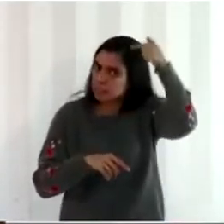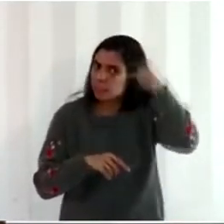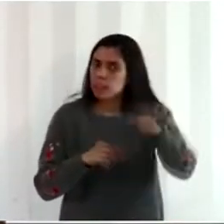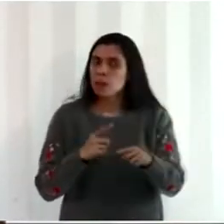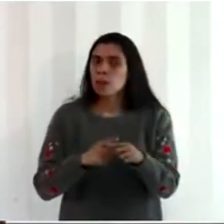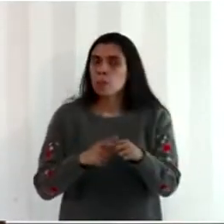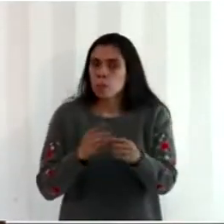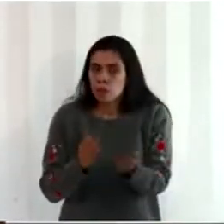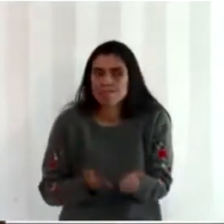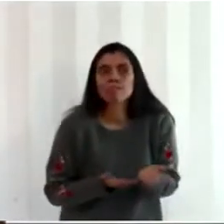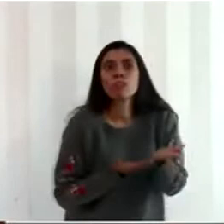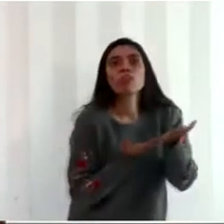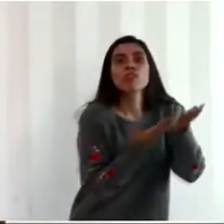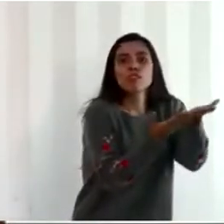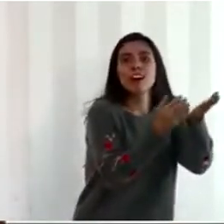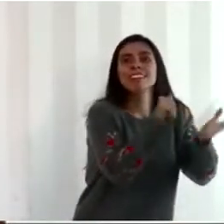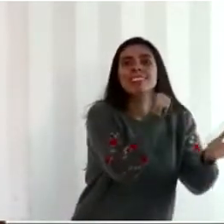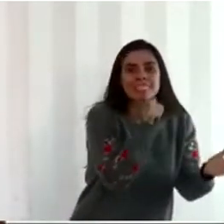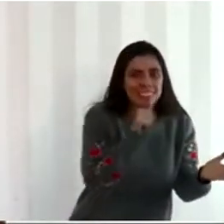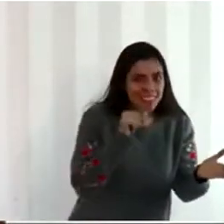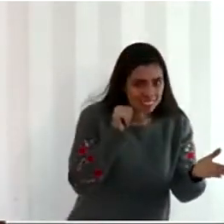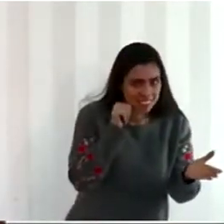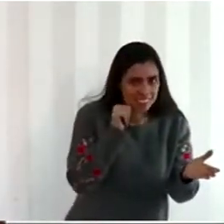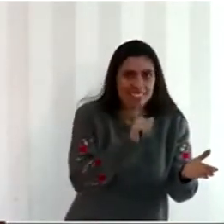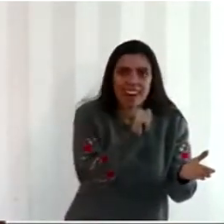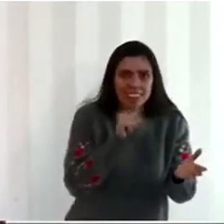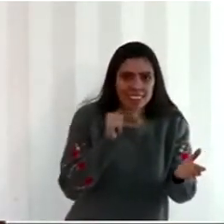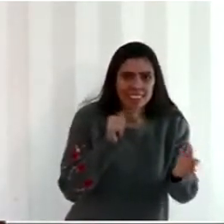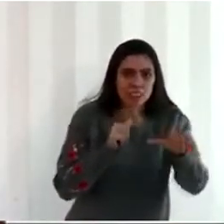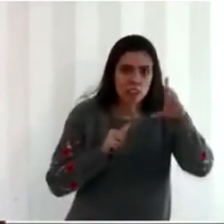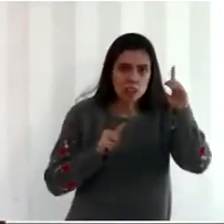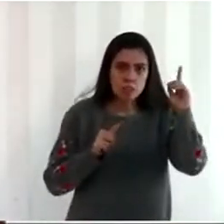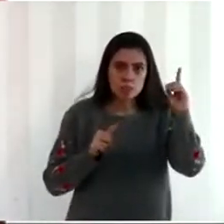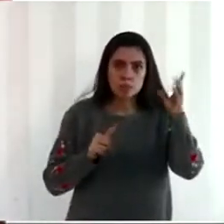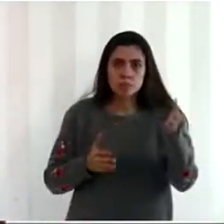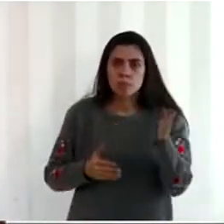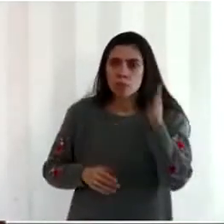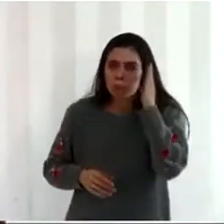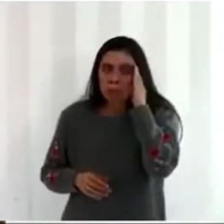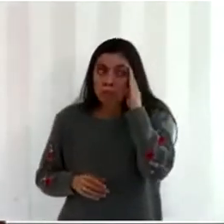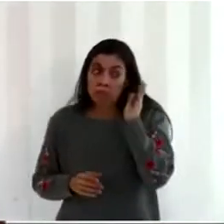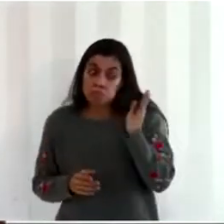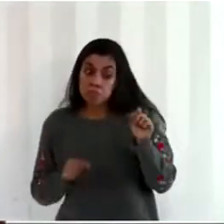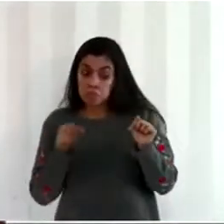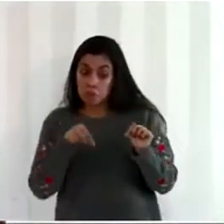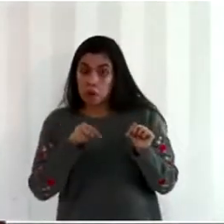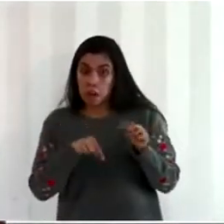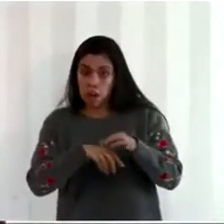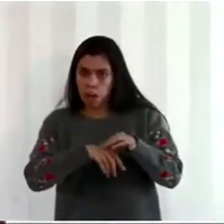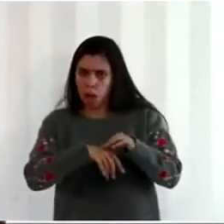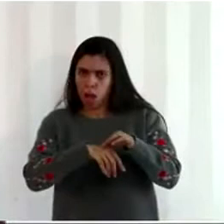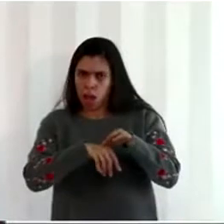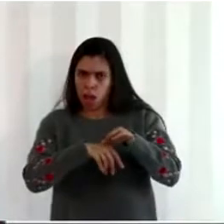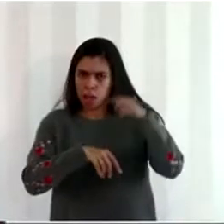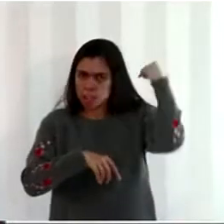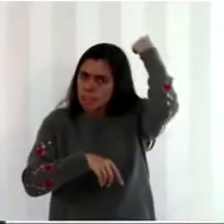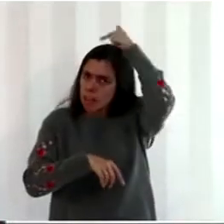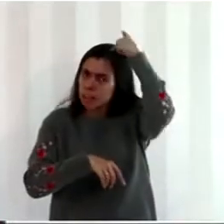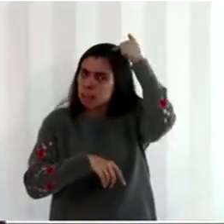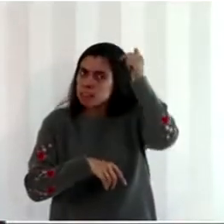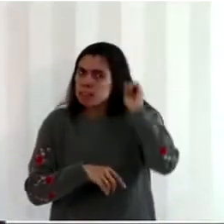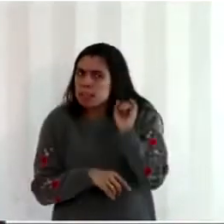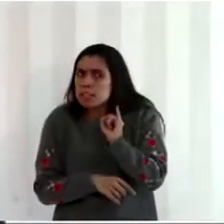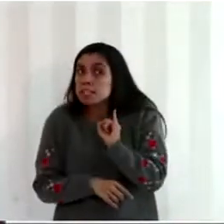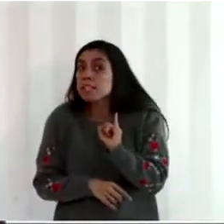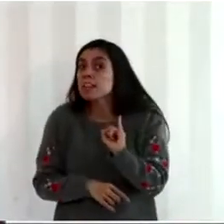eu tocar com essa carne outros utensílios de comida, tudo tornar-se-á santo. E essa é a pergunta que Deus faz